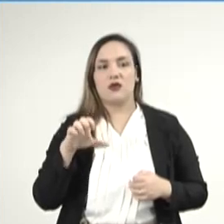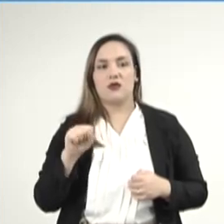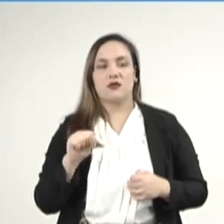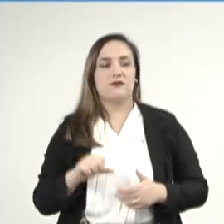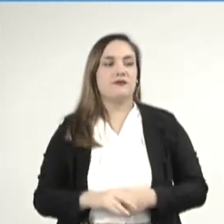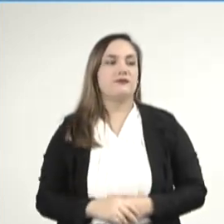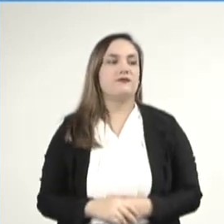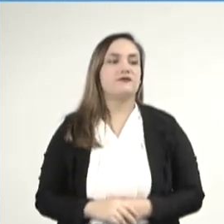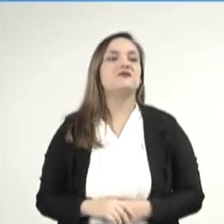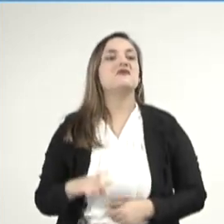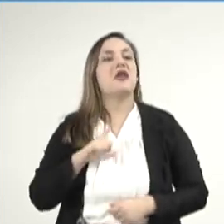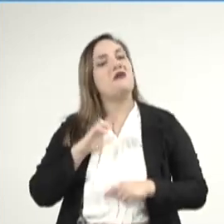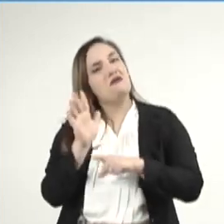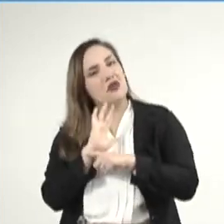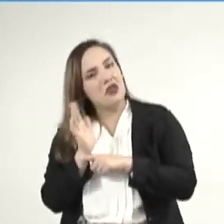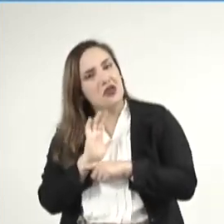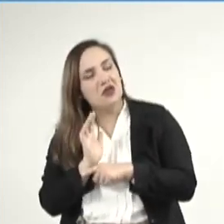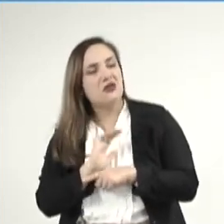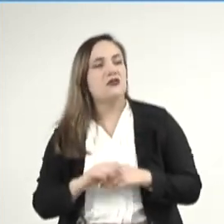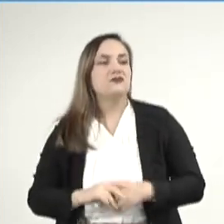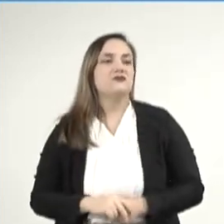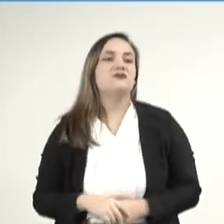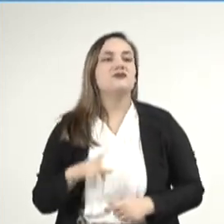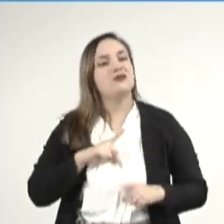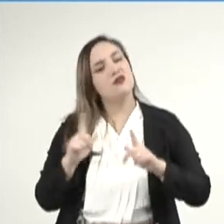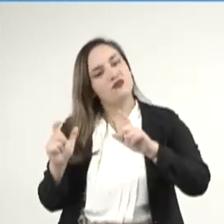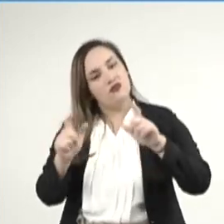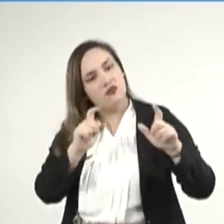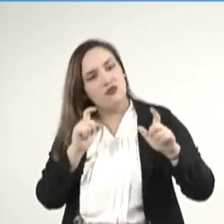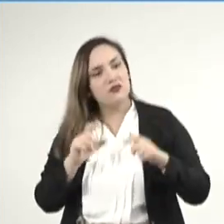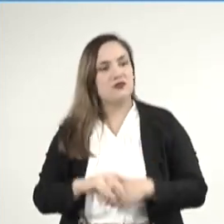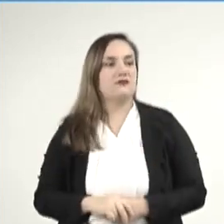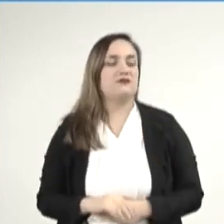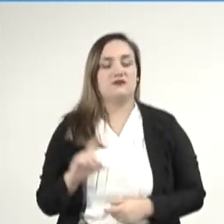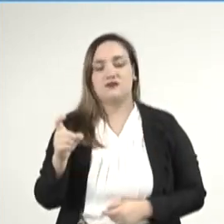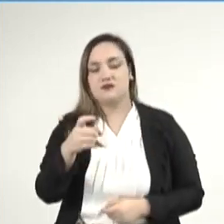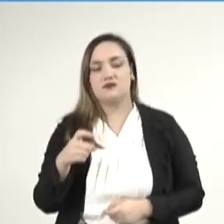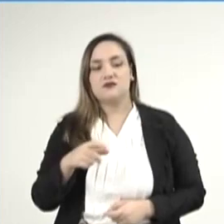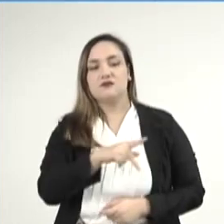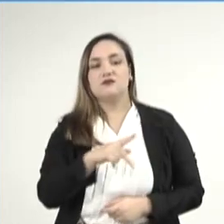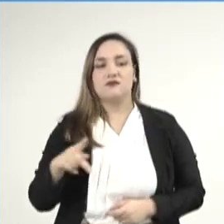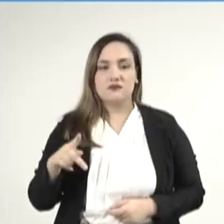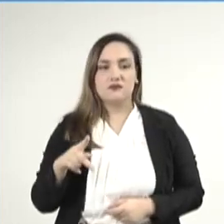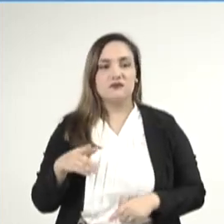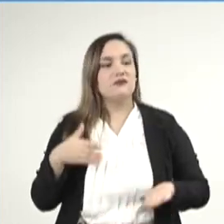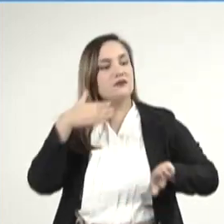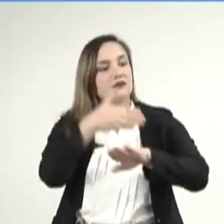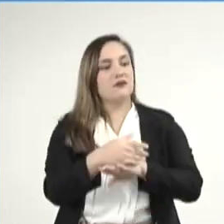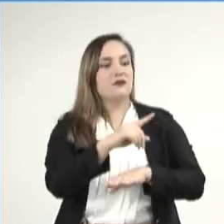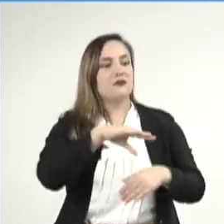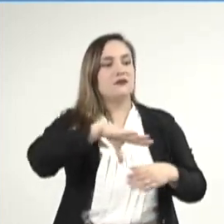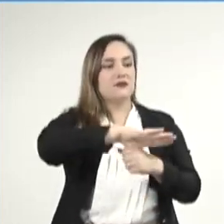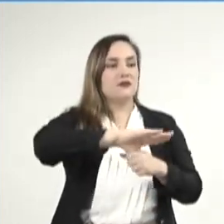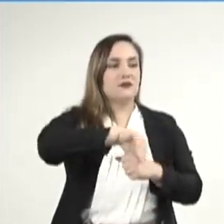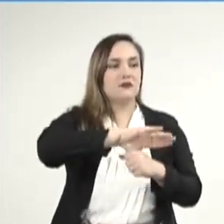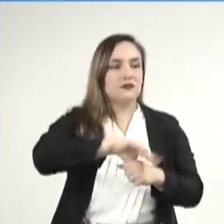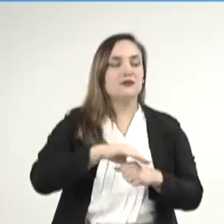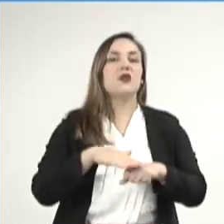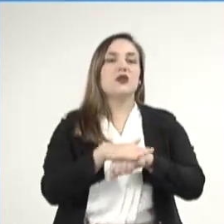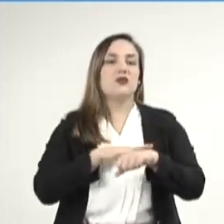inclusive com vídeos, né, tem fotos do ex-presidente entrando na embaixada,